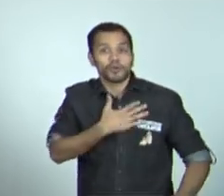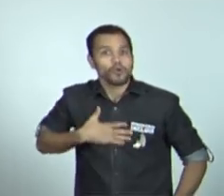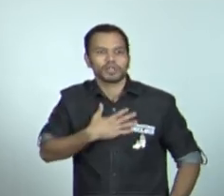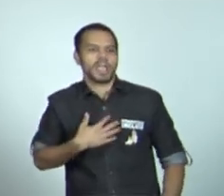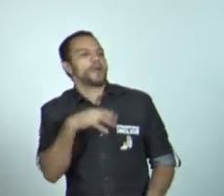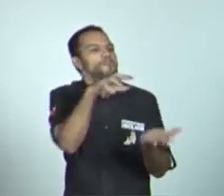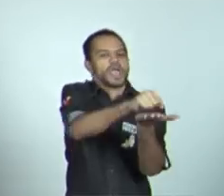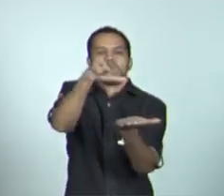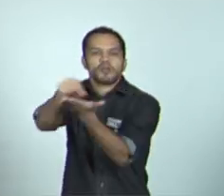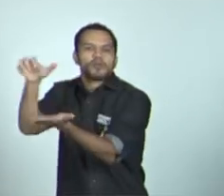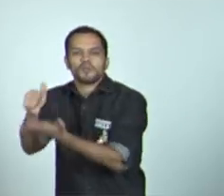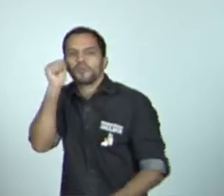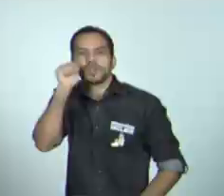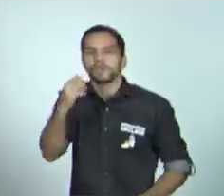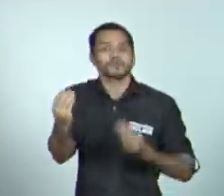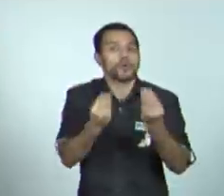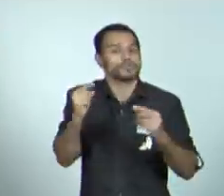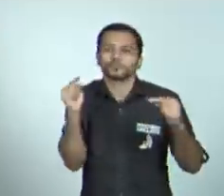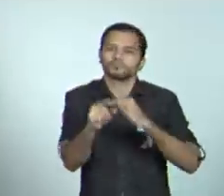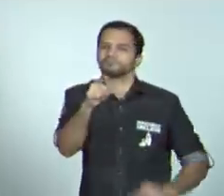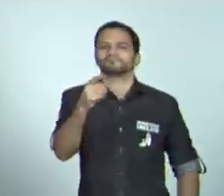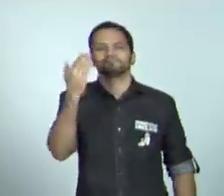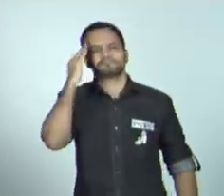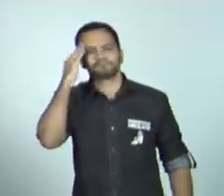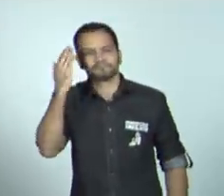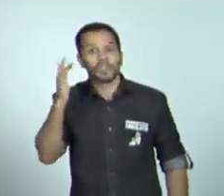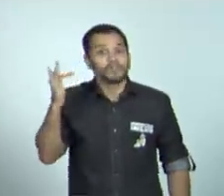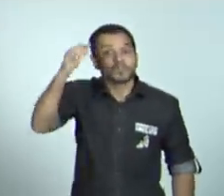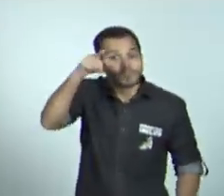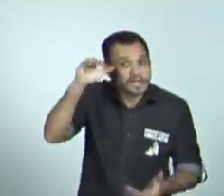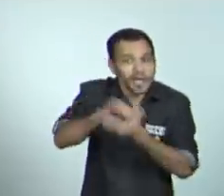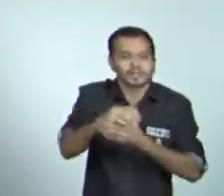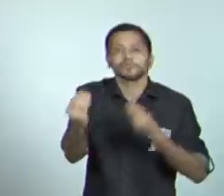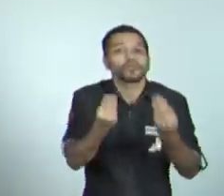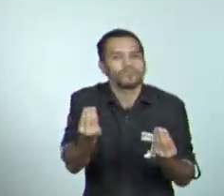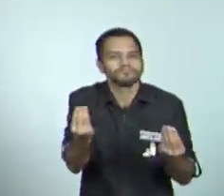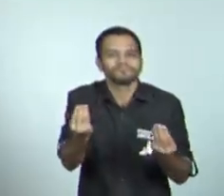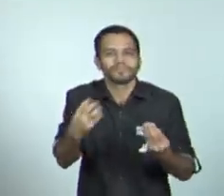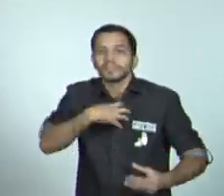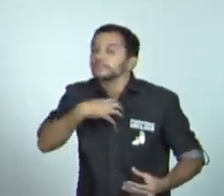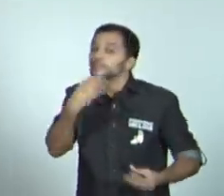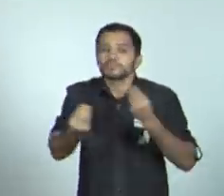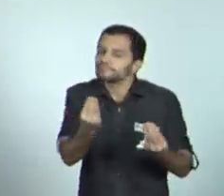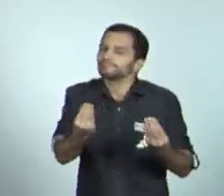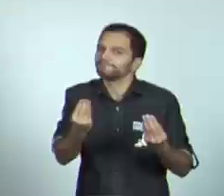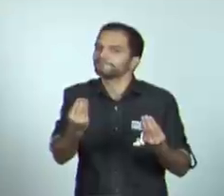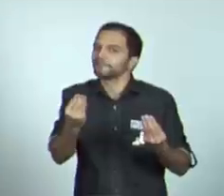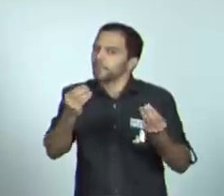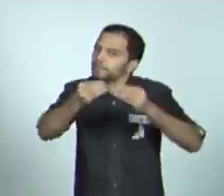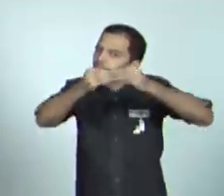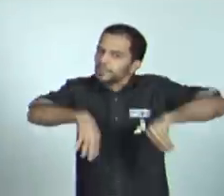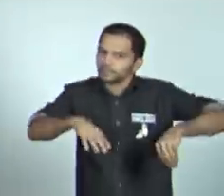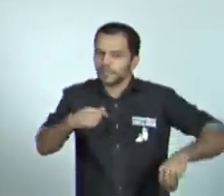você vive vai ser mais difícil não é impossível se houver uma comissão total na sua vida mas meu querido se